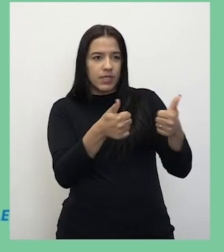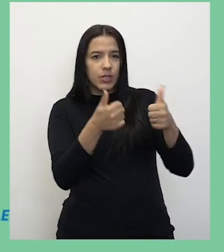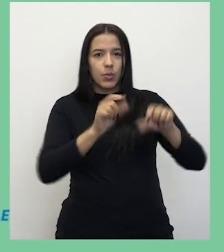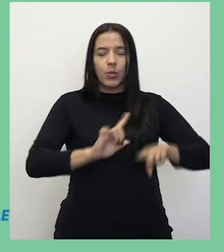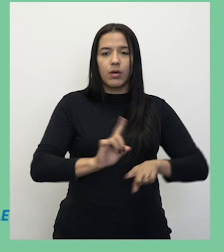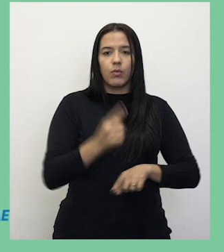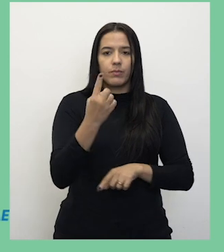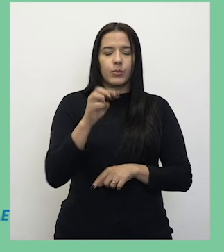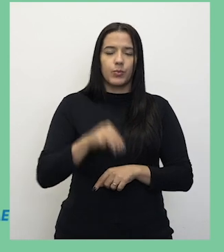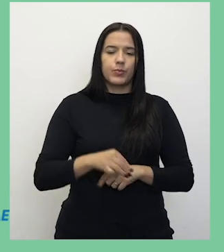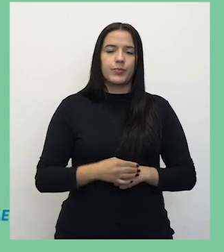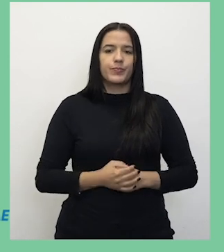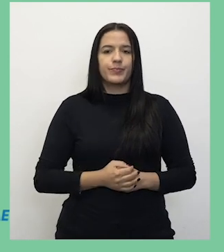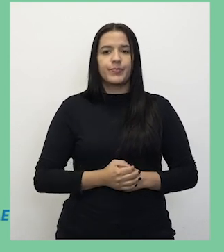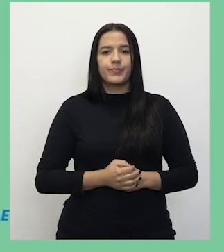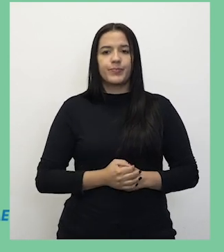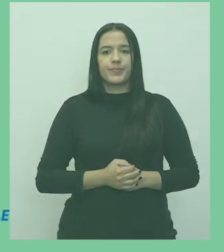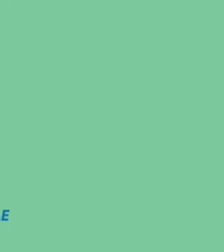chat.